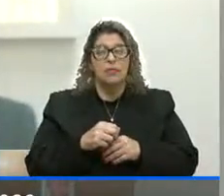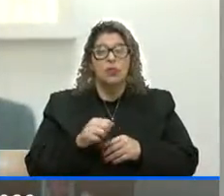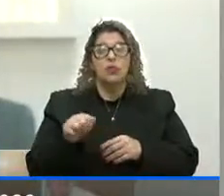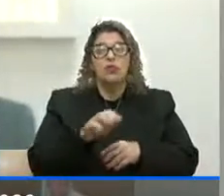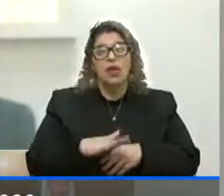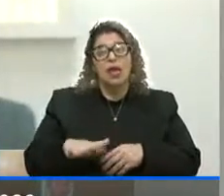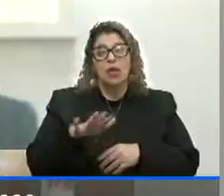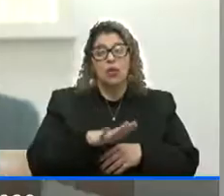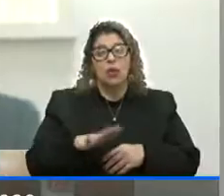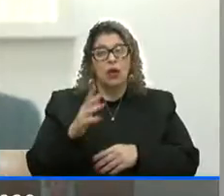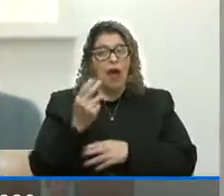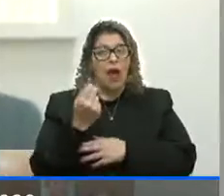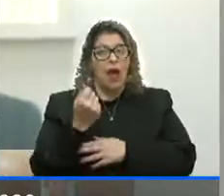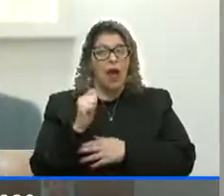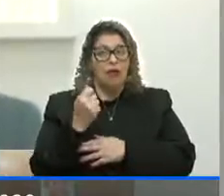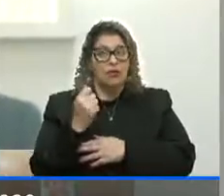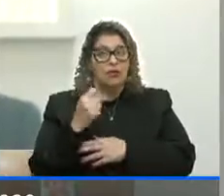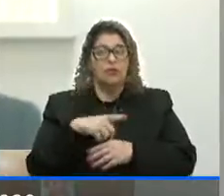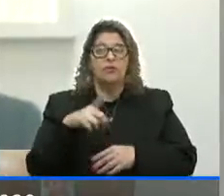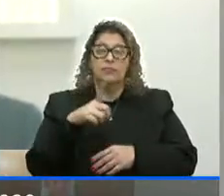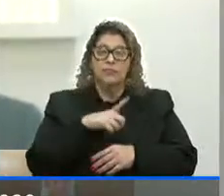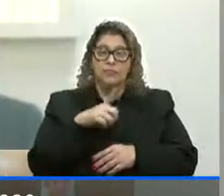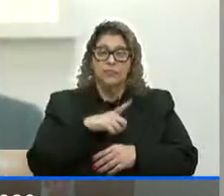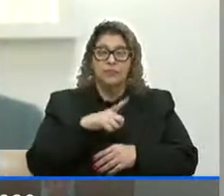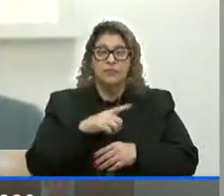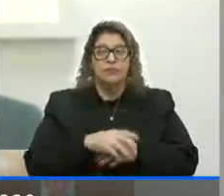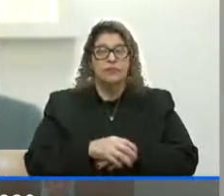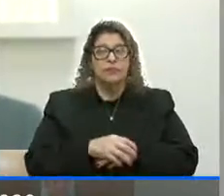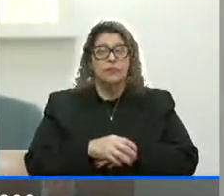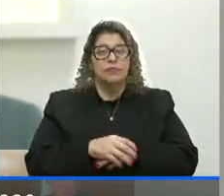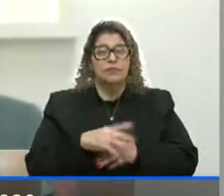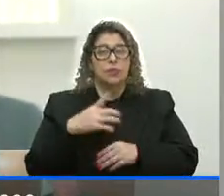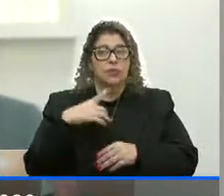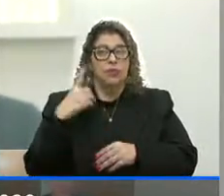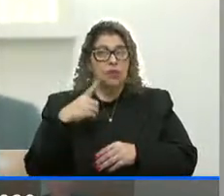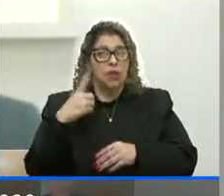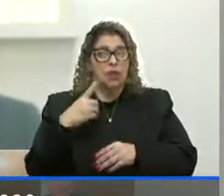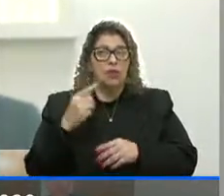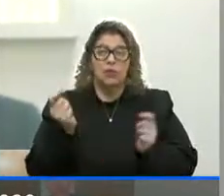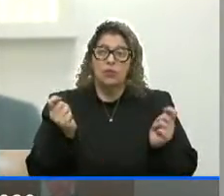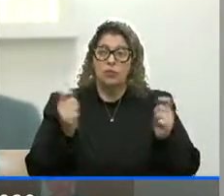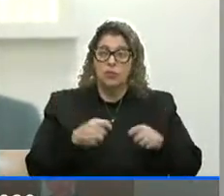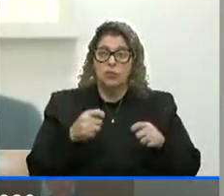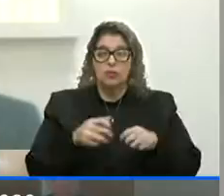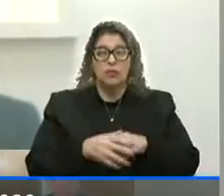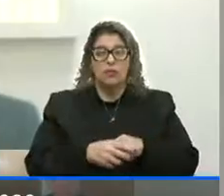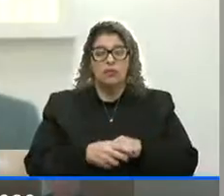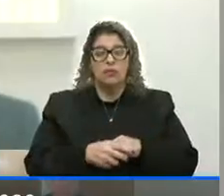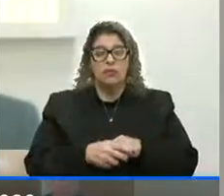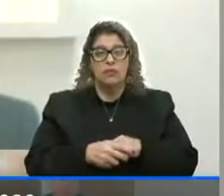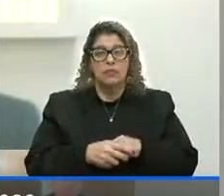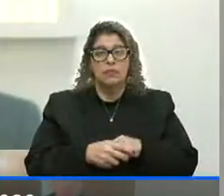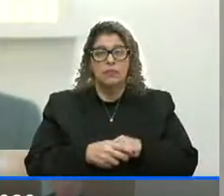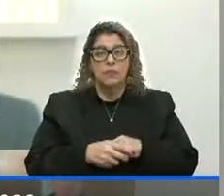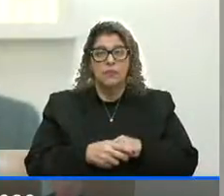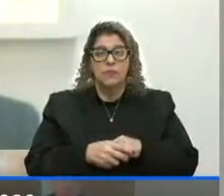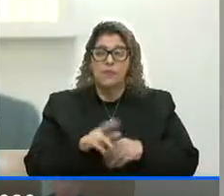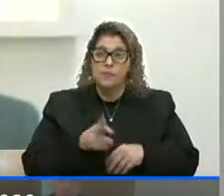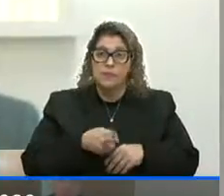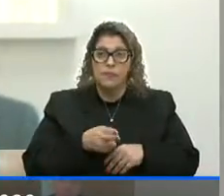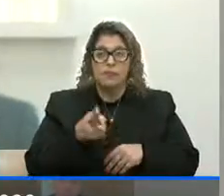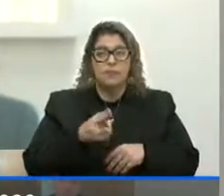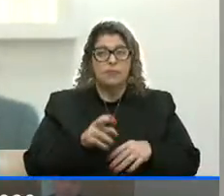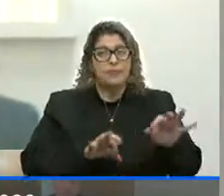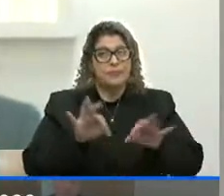argentino. E nos realimenta também, deputados e deputadas, a possibilidade de darmos continuidade